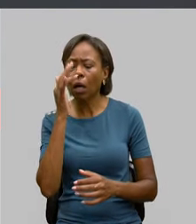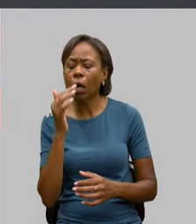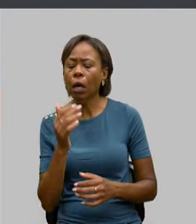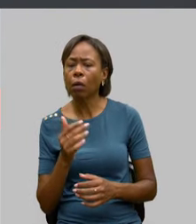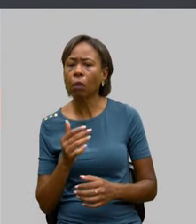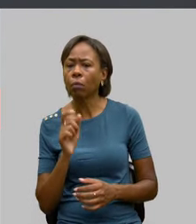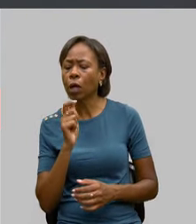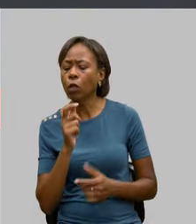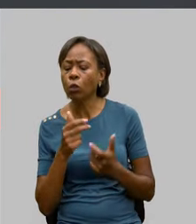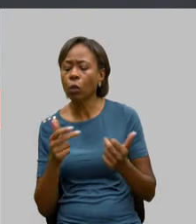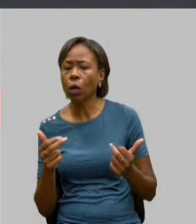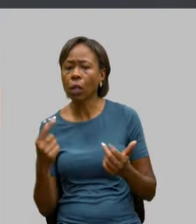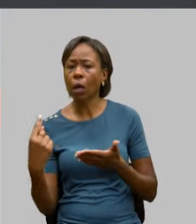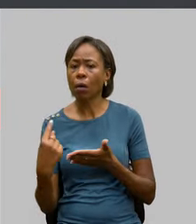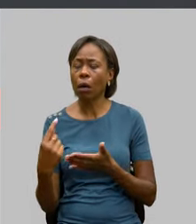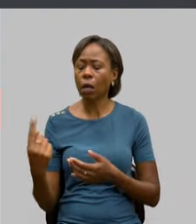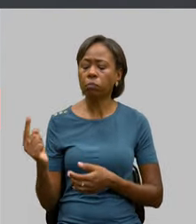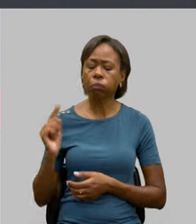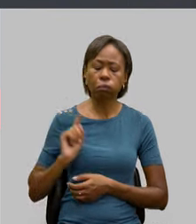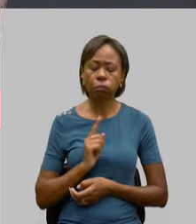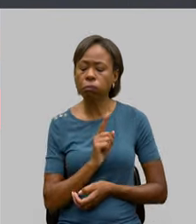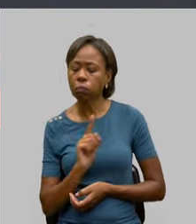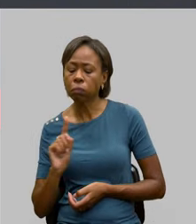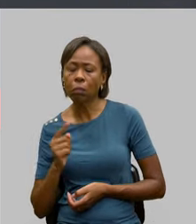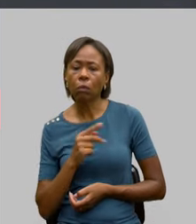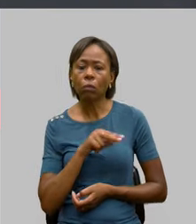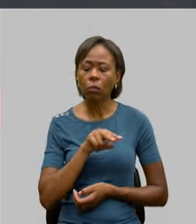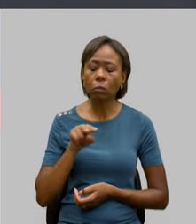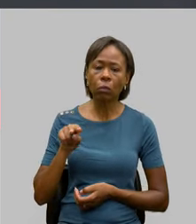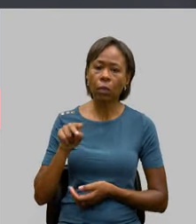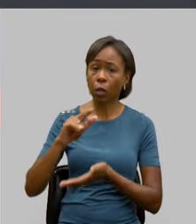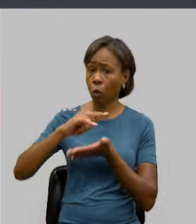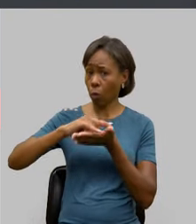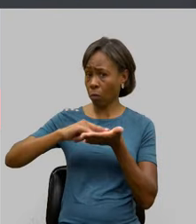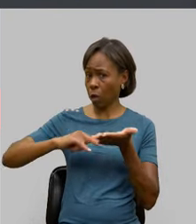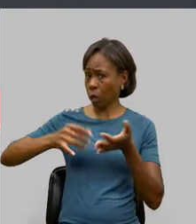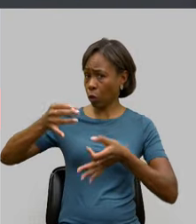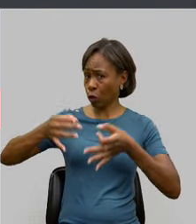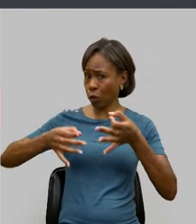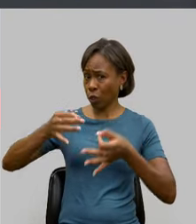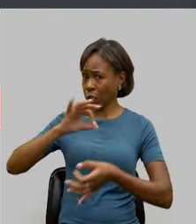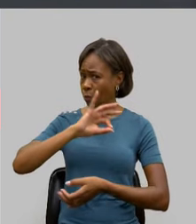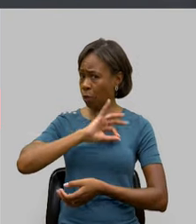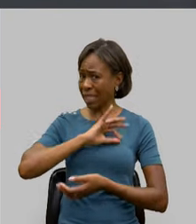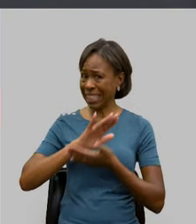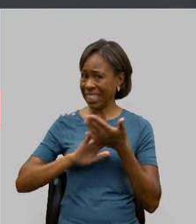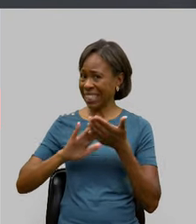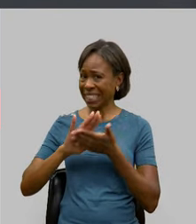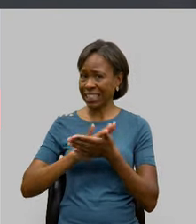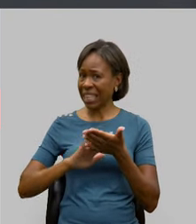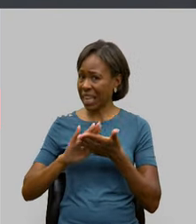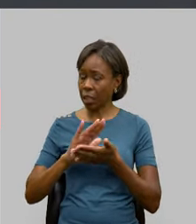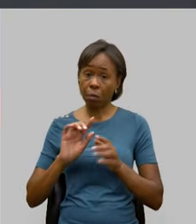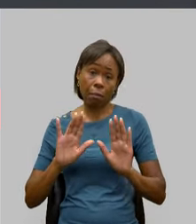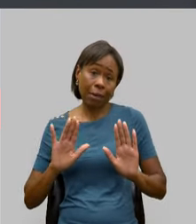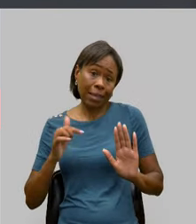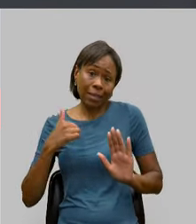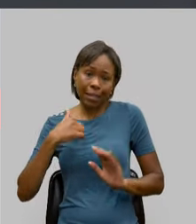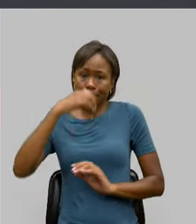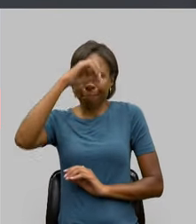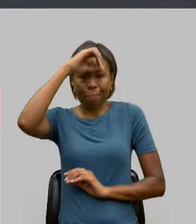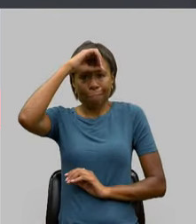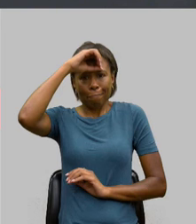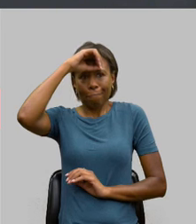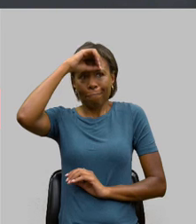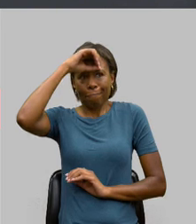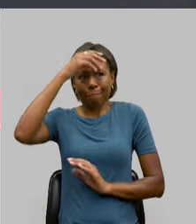fez várias perguntas ele não tinha um documento para entrar na minha casa mas eu não conheço muito de lei e eu